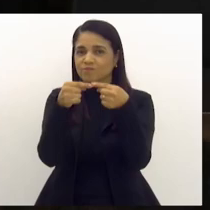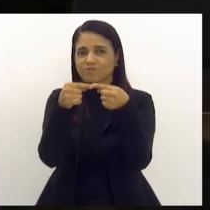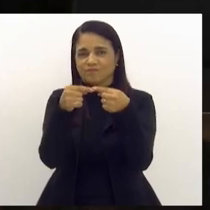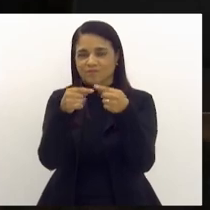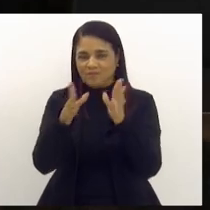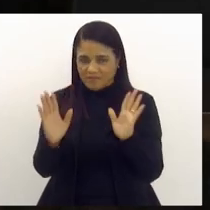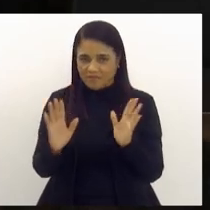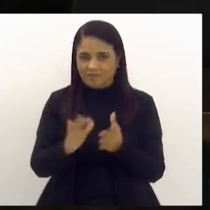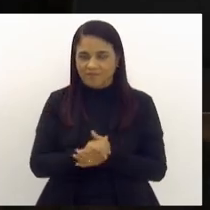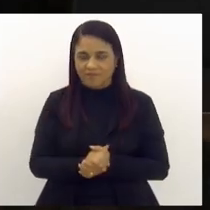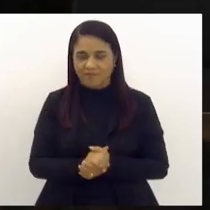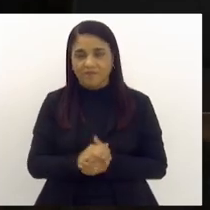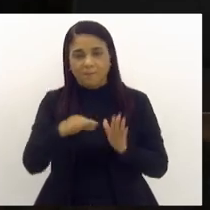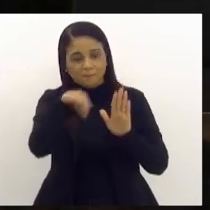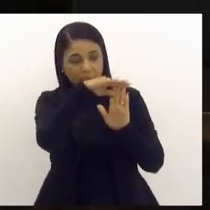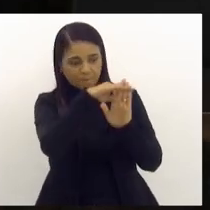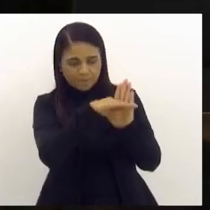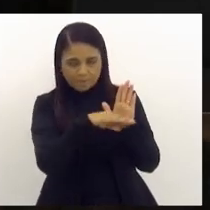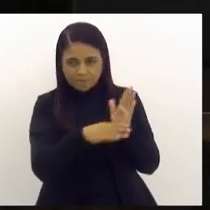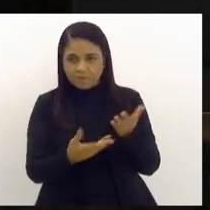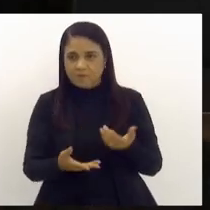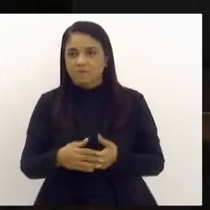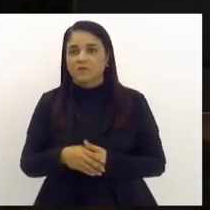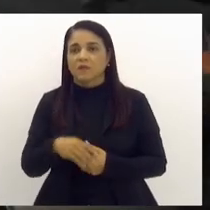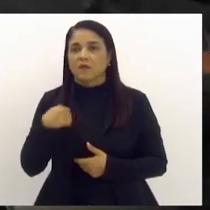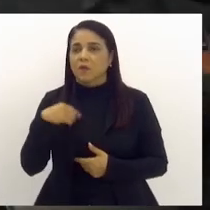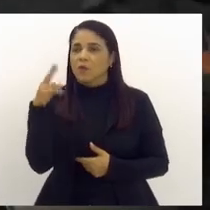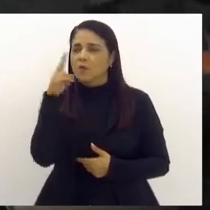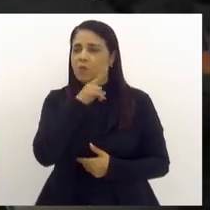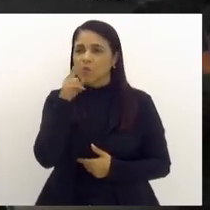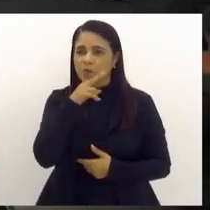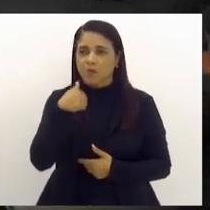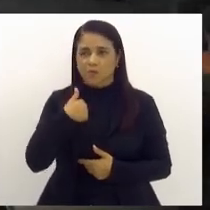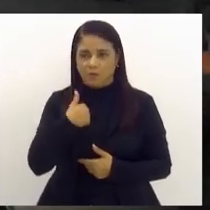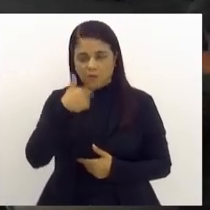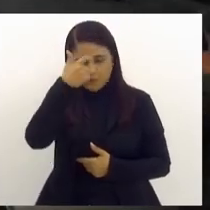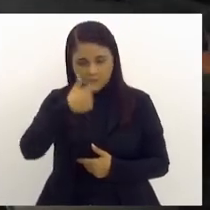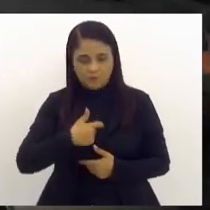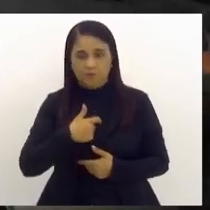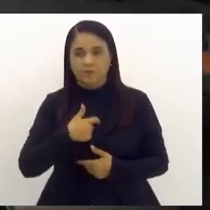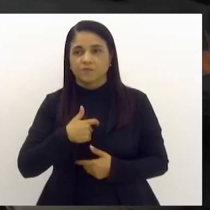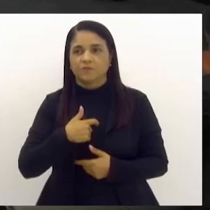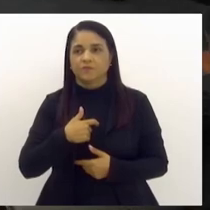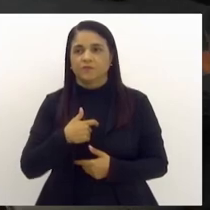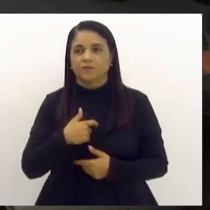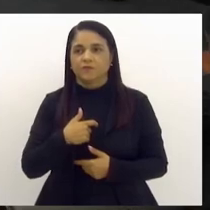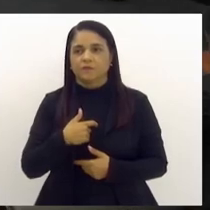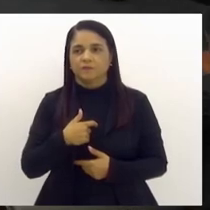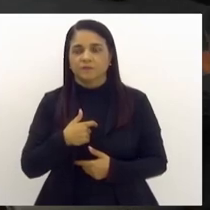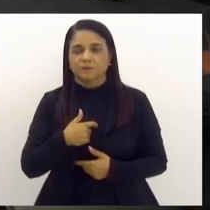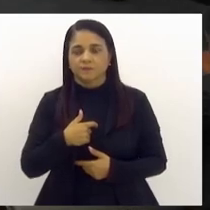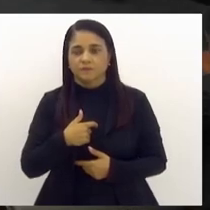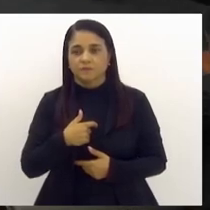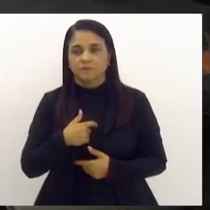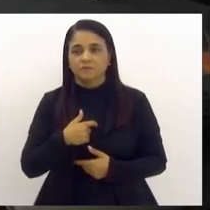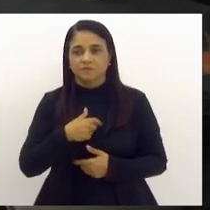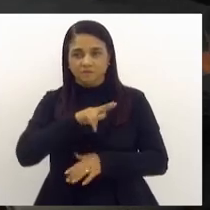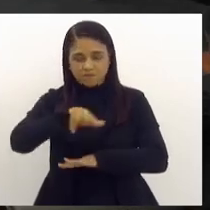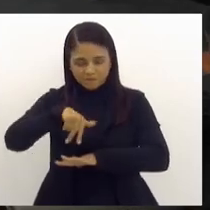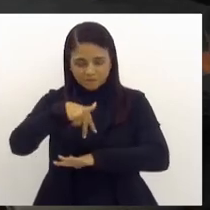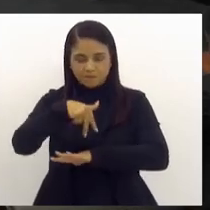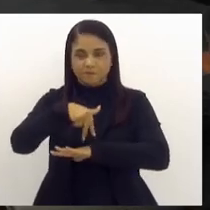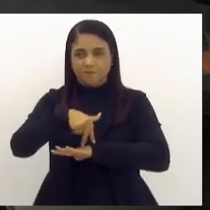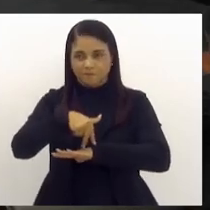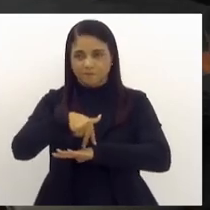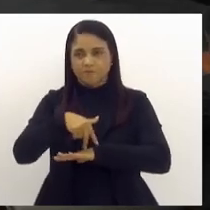com a pauta. Deputado Tiago, para concluir. Serei muito breve aqui, presidente. Estou aqui muito para